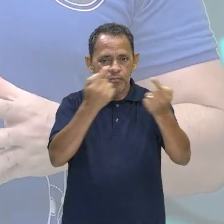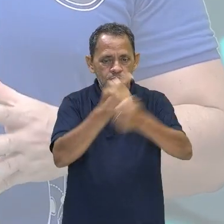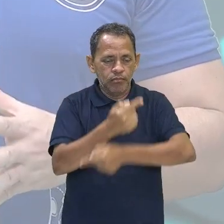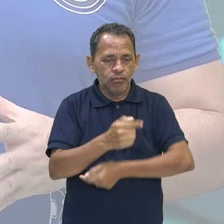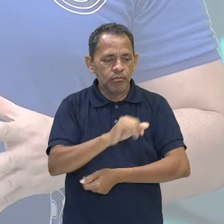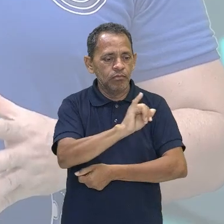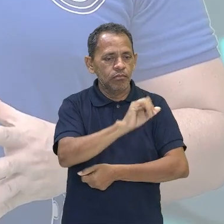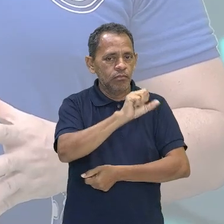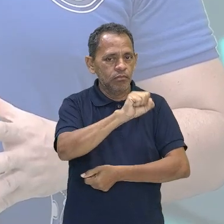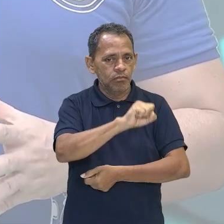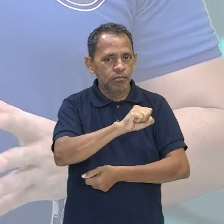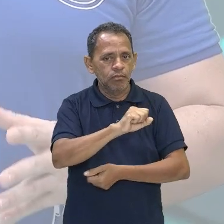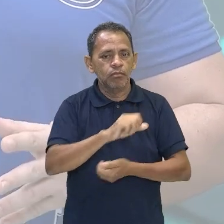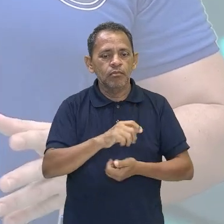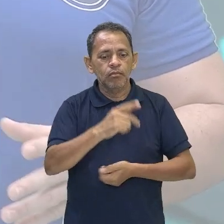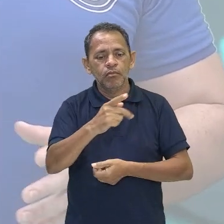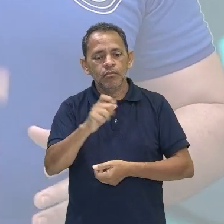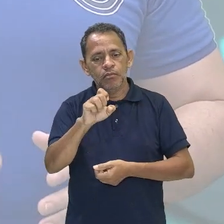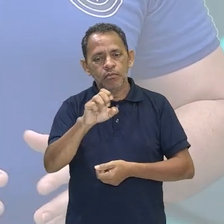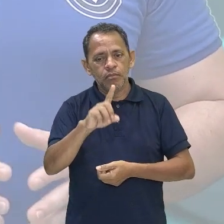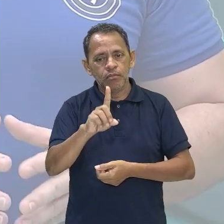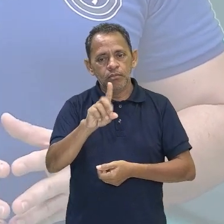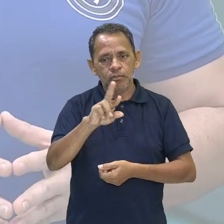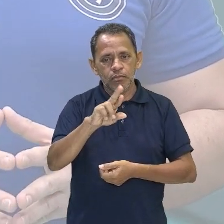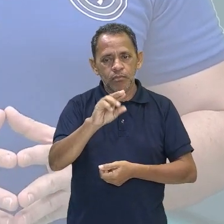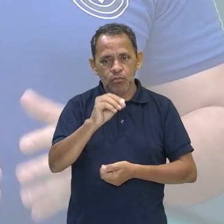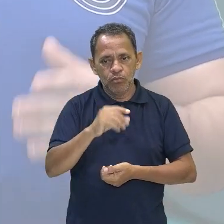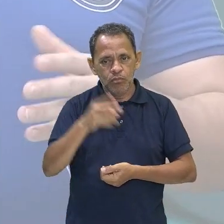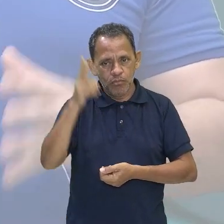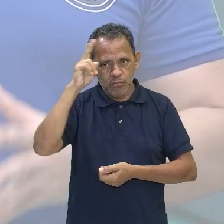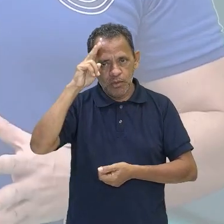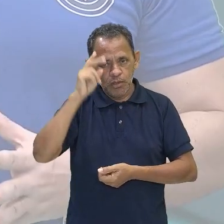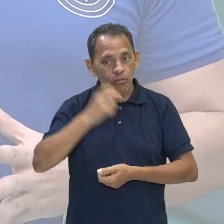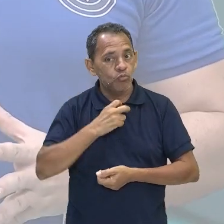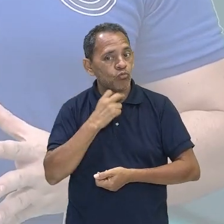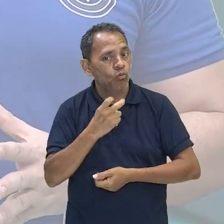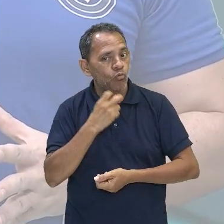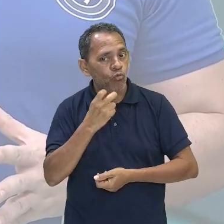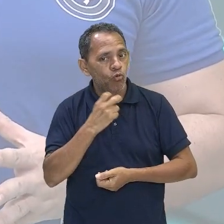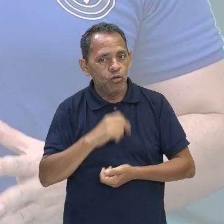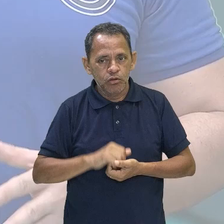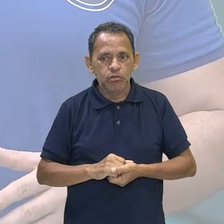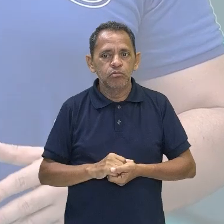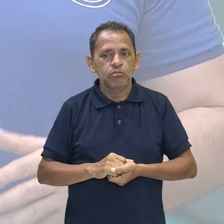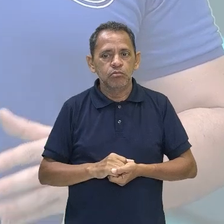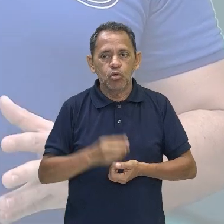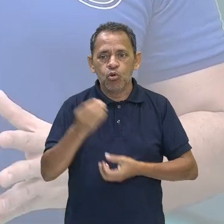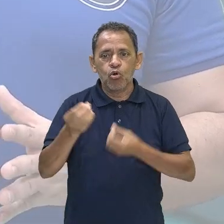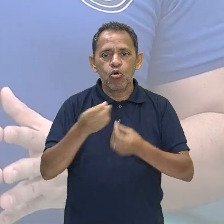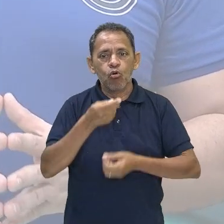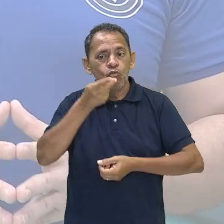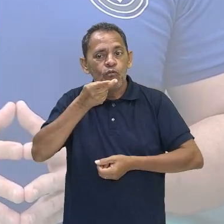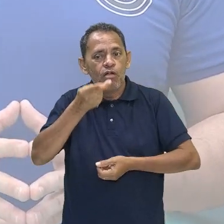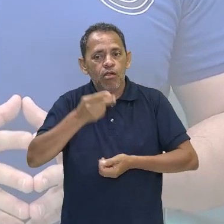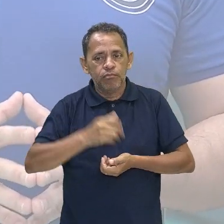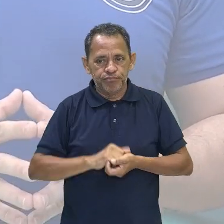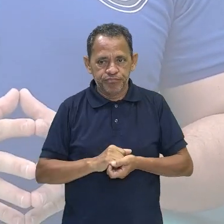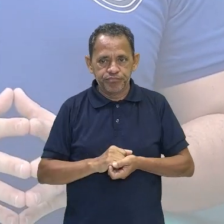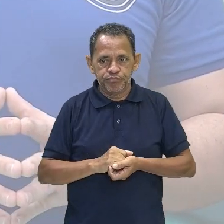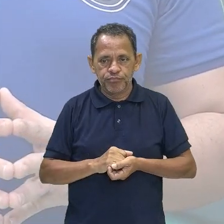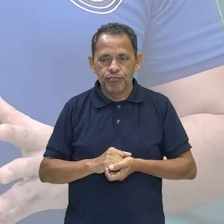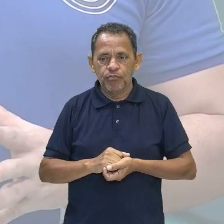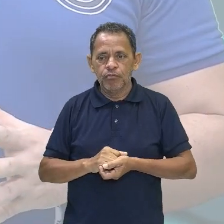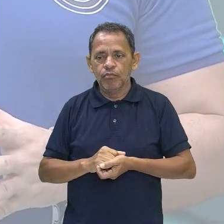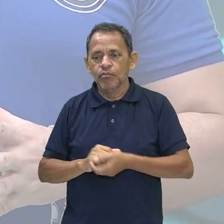Pedro watching TV? E lembra da entonação, ok? Is Pedro watching TV? Próxima pergunta.